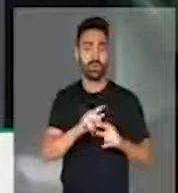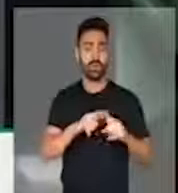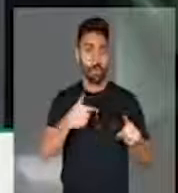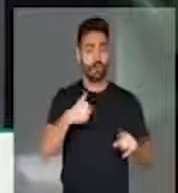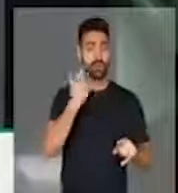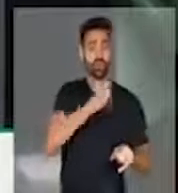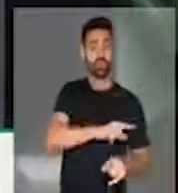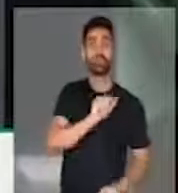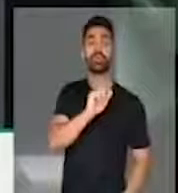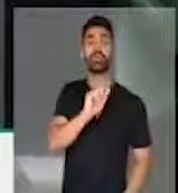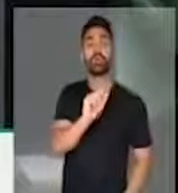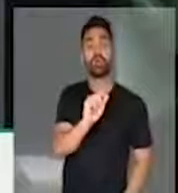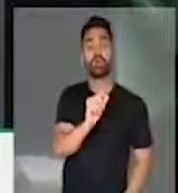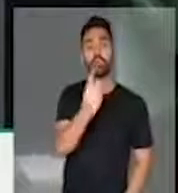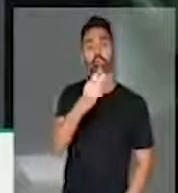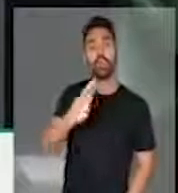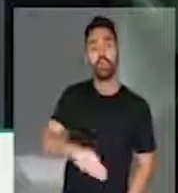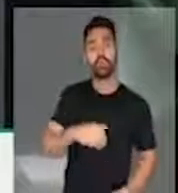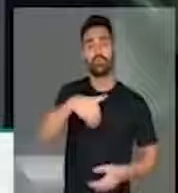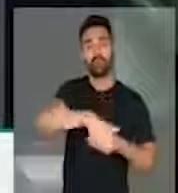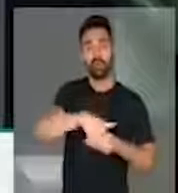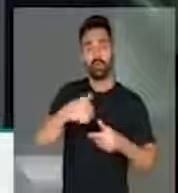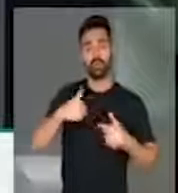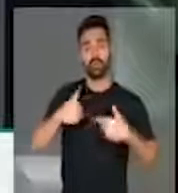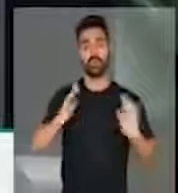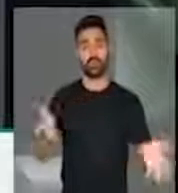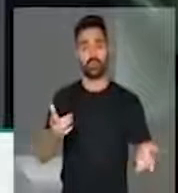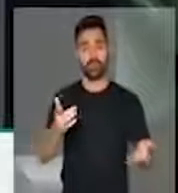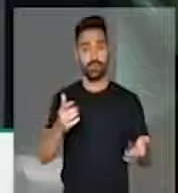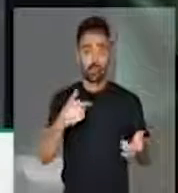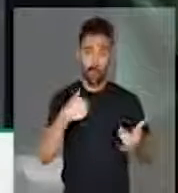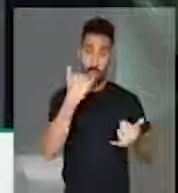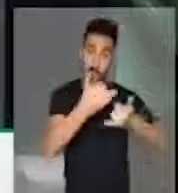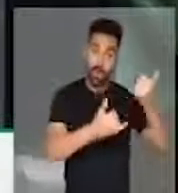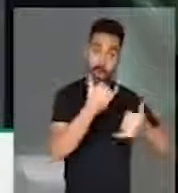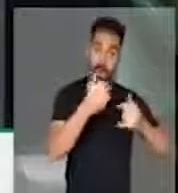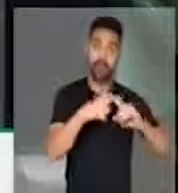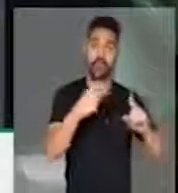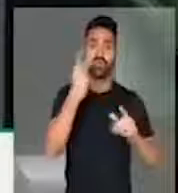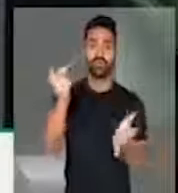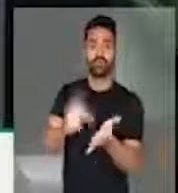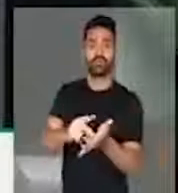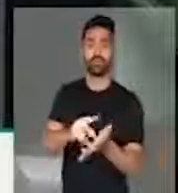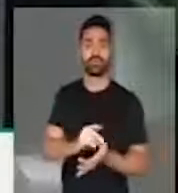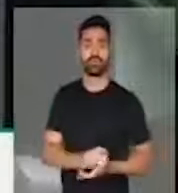falar, brincando e falando a verdade na brincadeira.